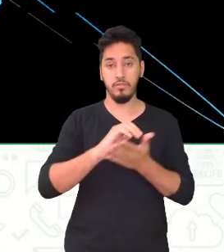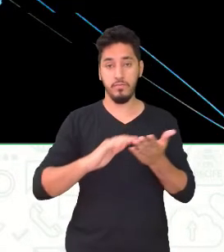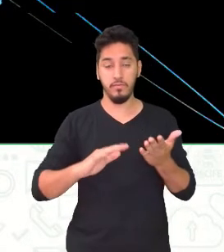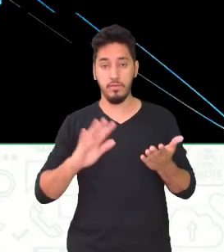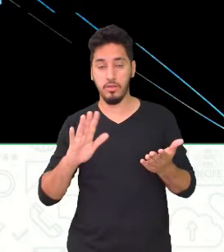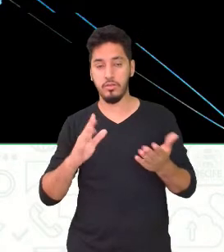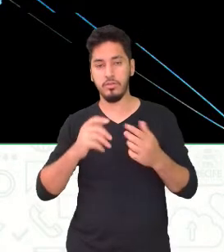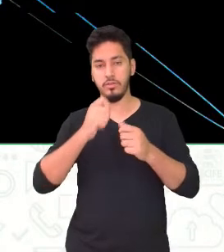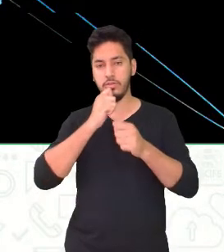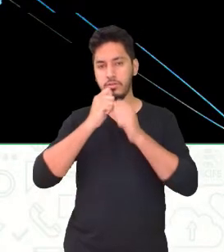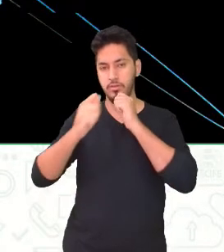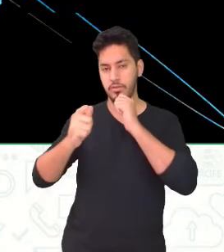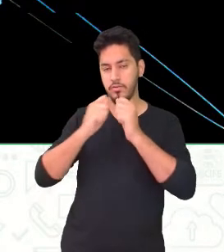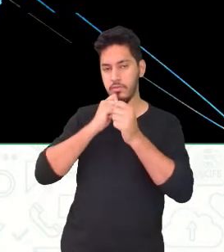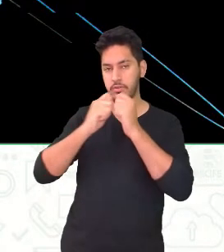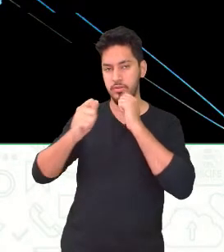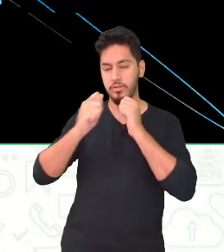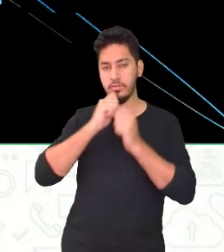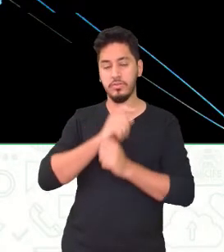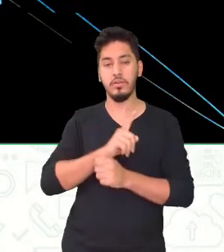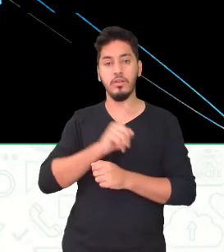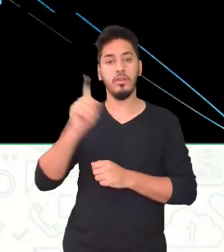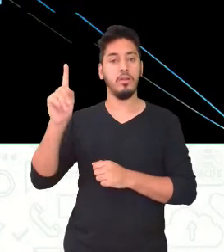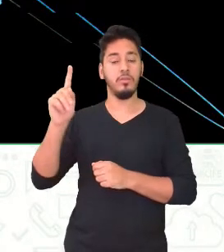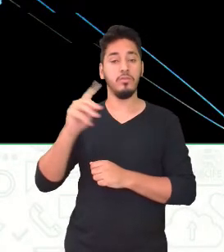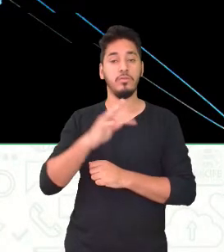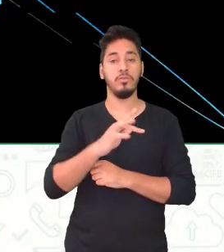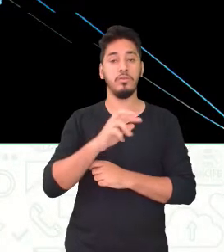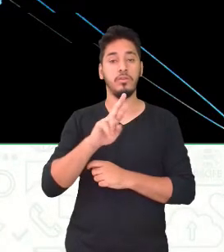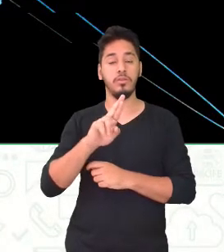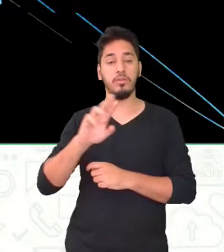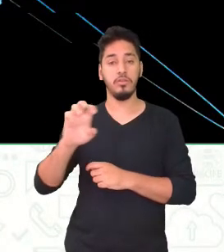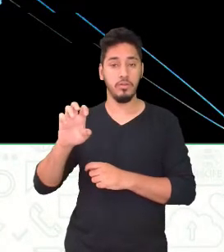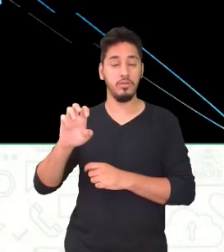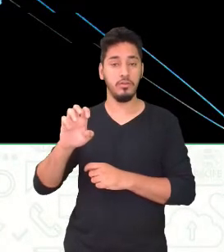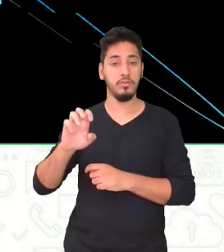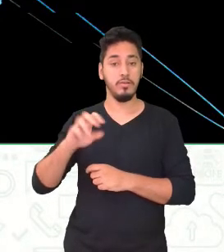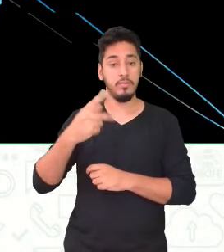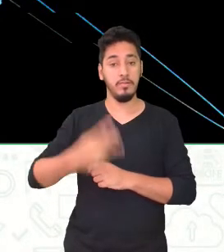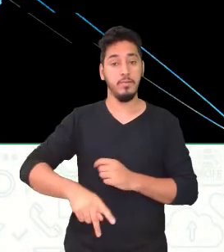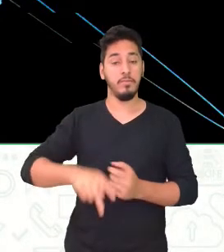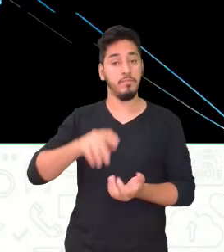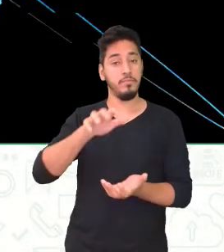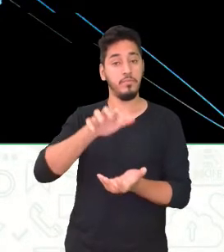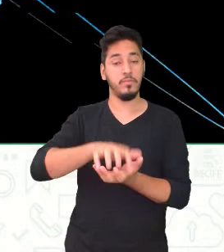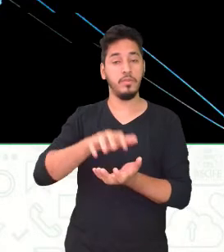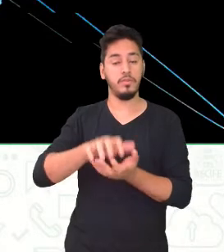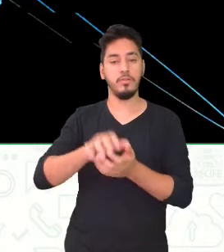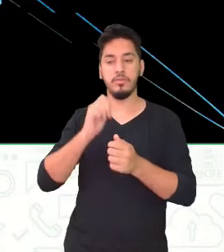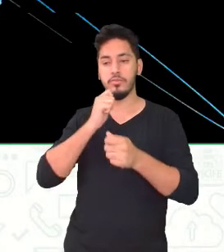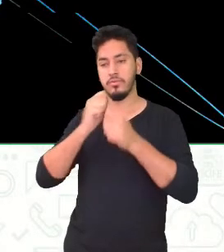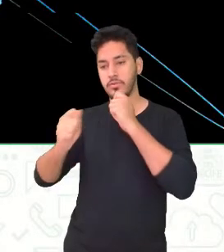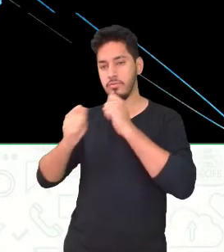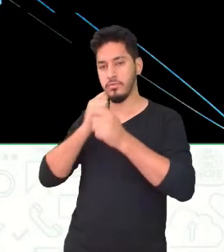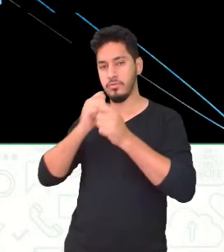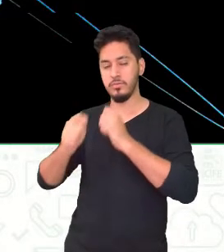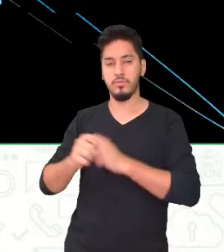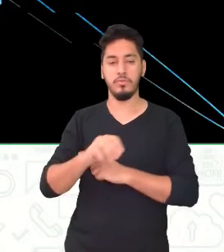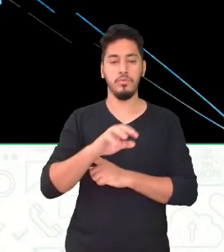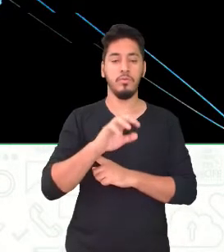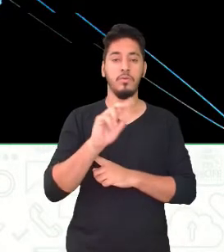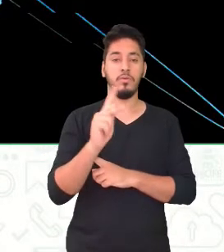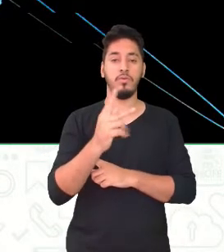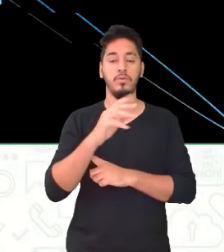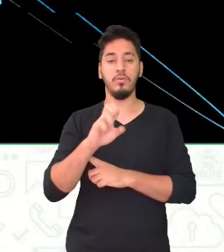de entrevista no Tribunal Regional Eleitoral de Pernambuco. Nós entrevistamos o Henrique e